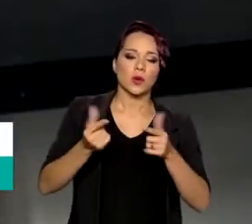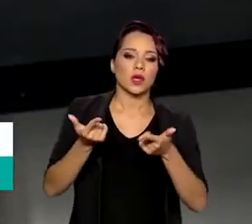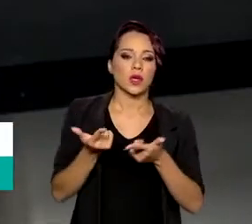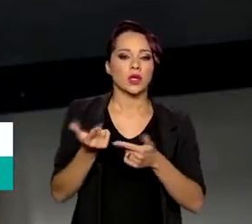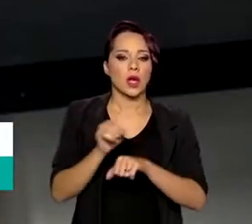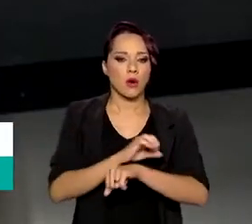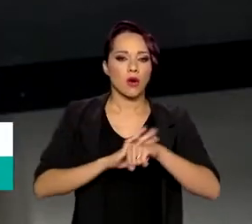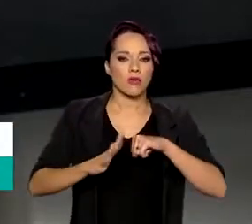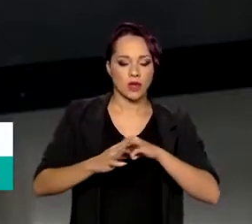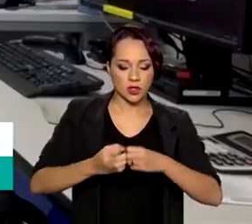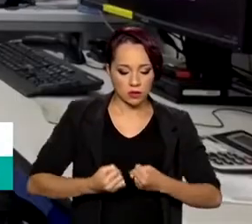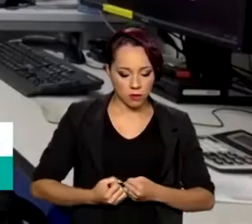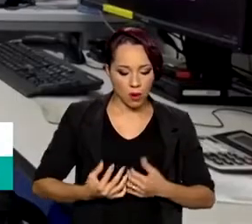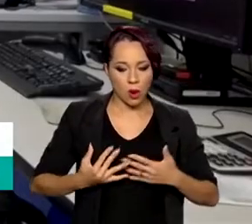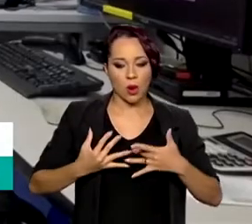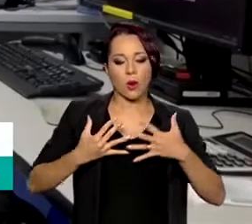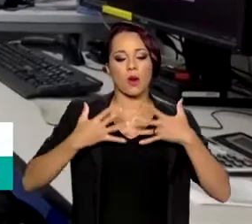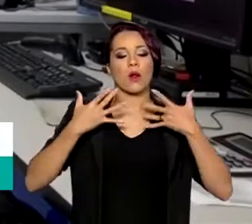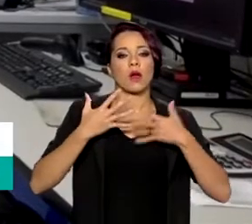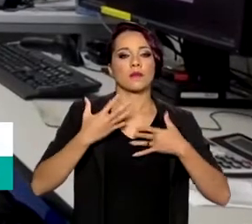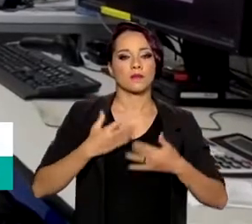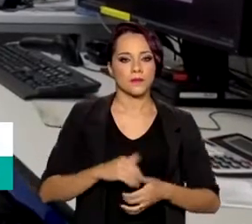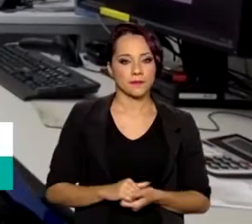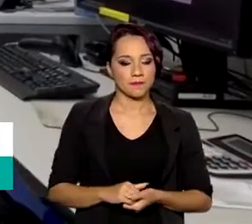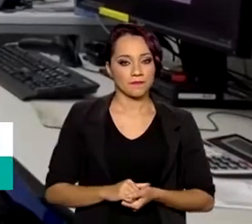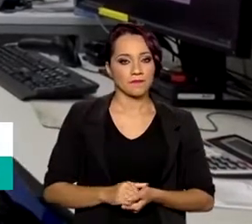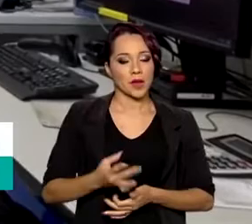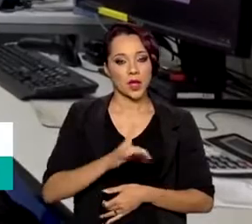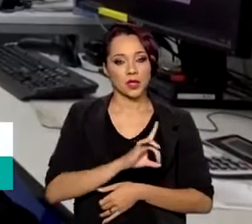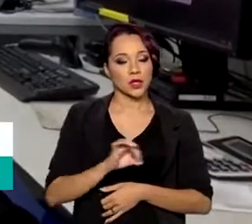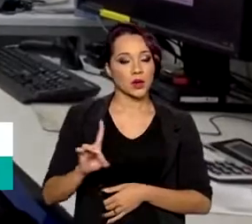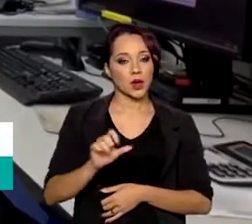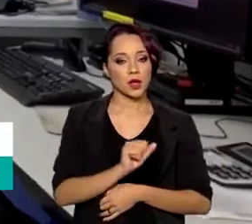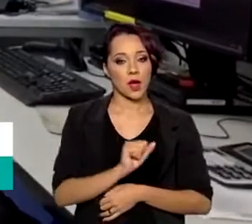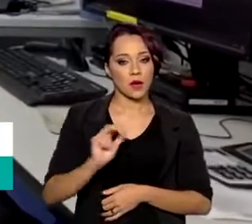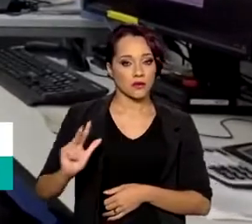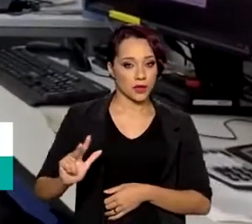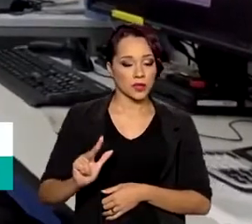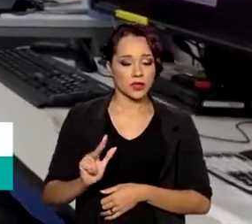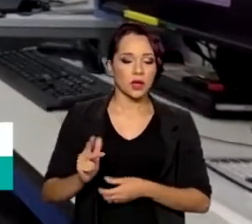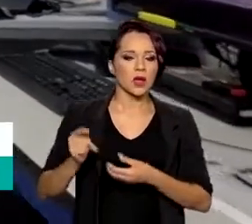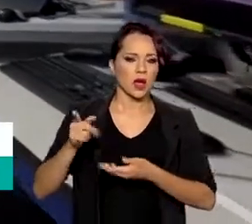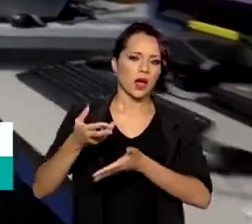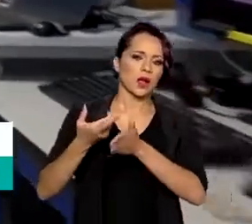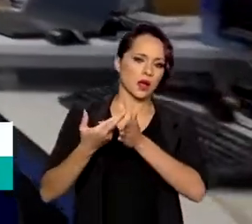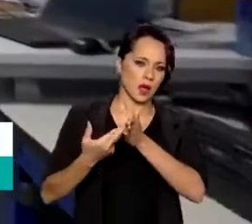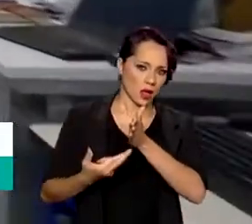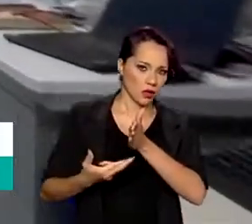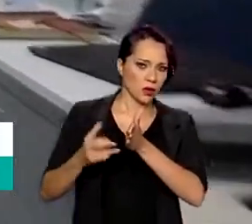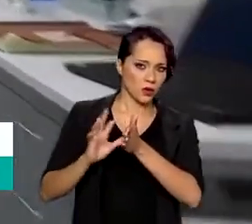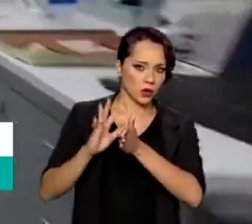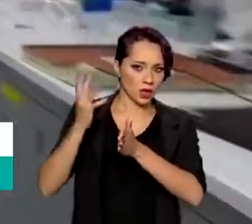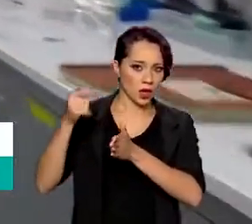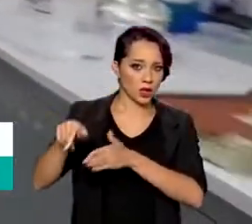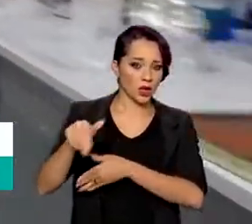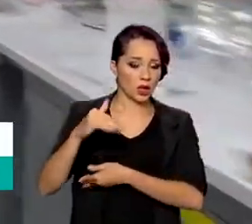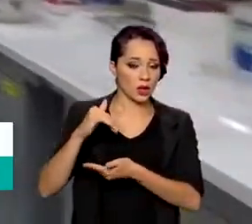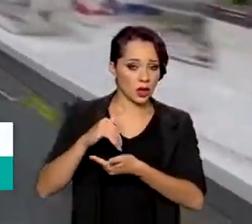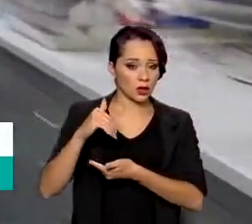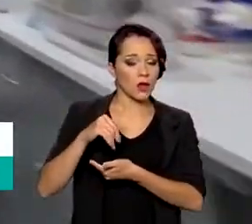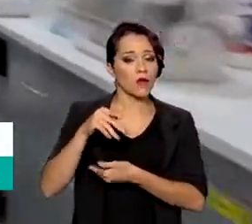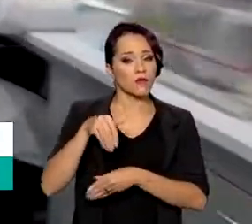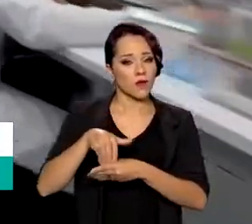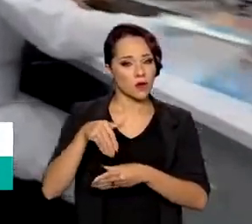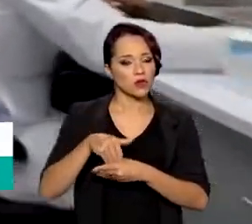do coronavírus se multiplicar no corpo. A diretora da Anvisa, Meiruzi Freitas, relatora do caso na agência,